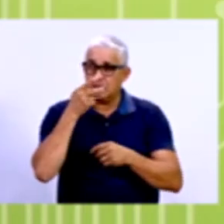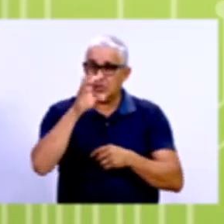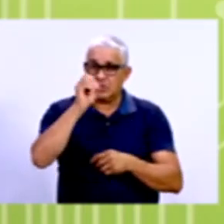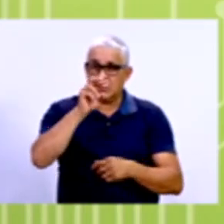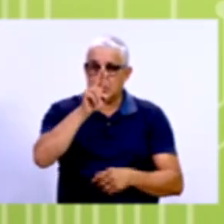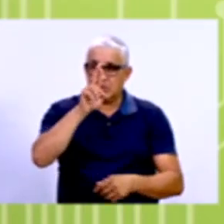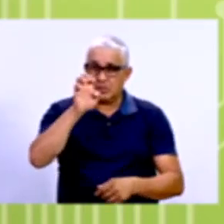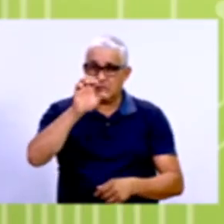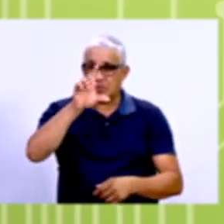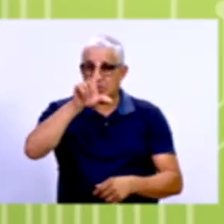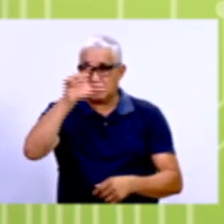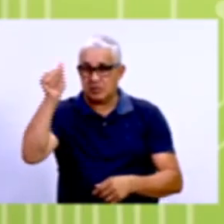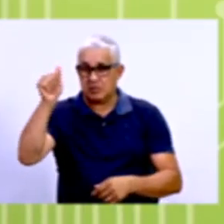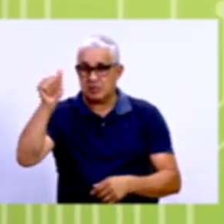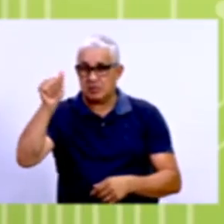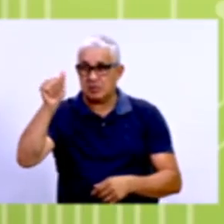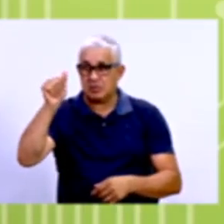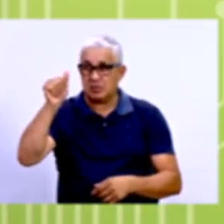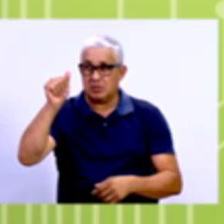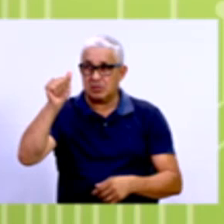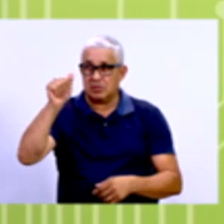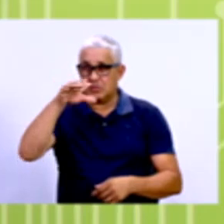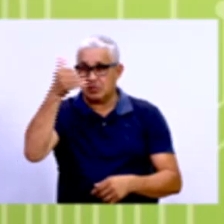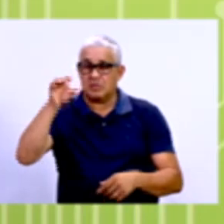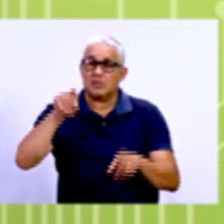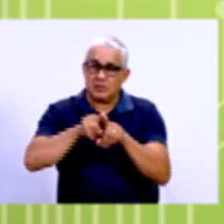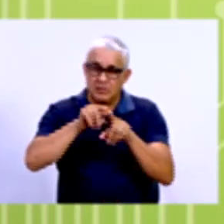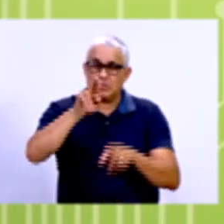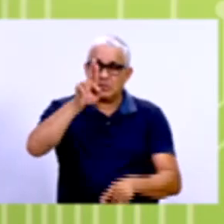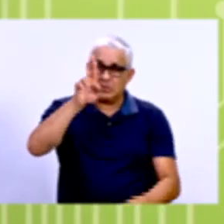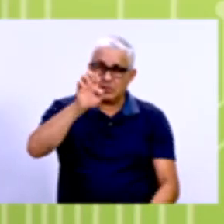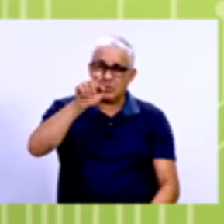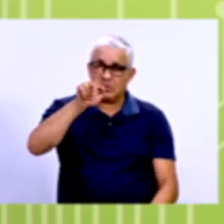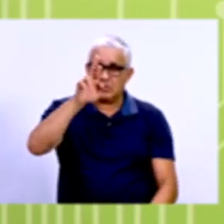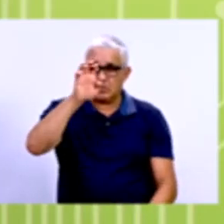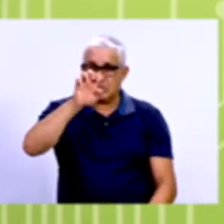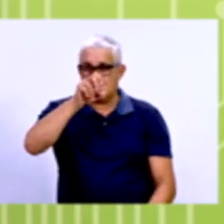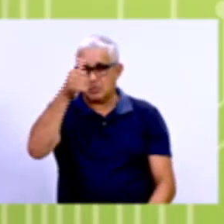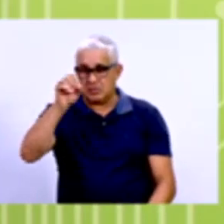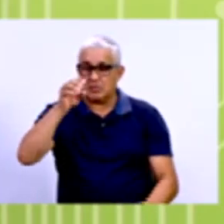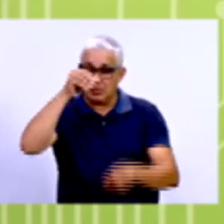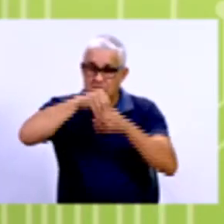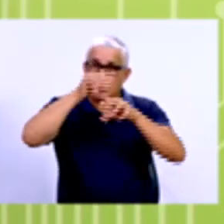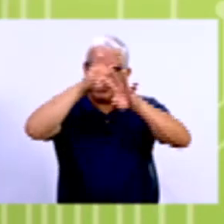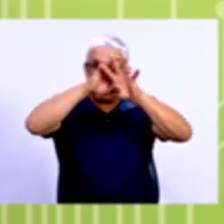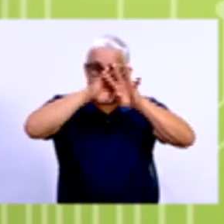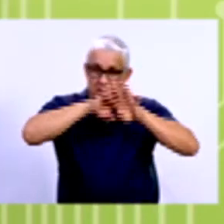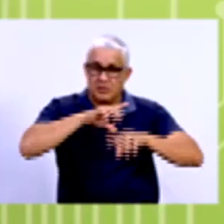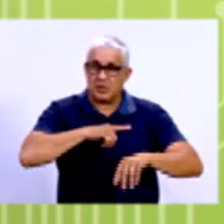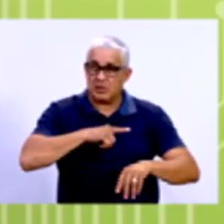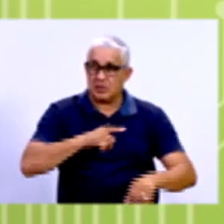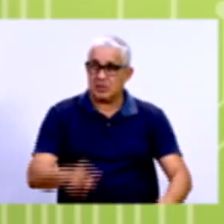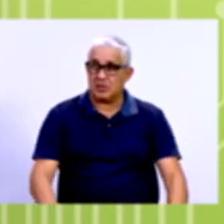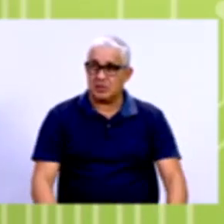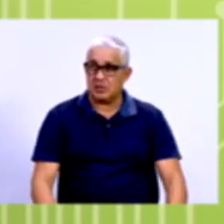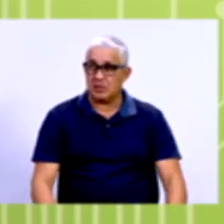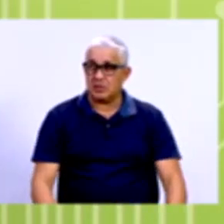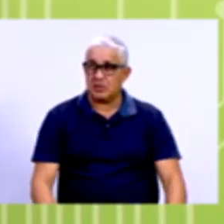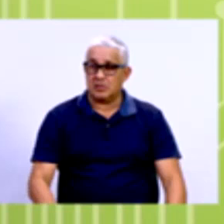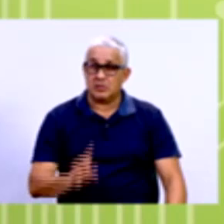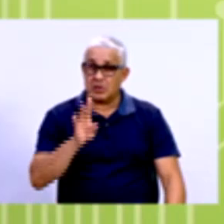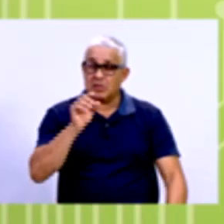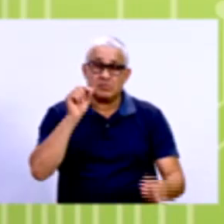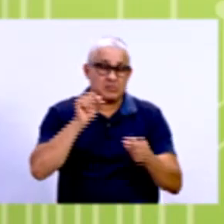correlação e da regressão, porque para vocês verem que dentro da tabelinha, quando a gente tem a tabelinha lá com o enunciado, é só a